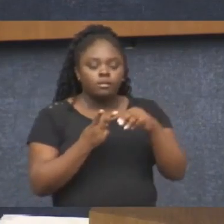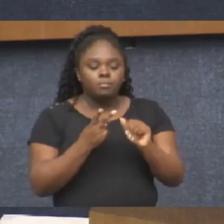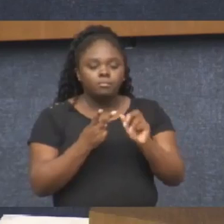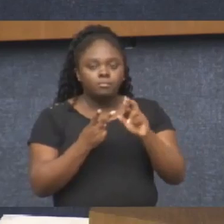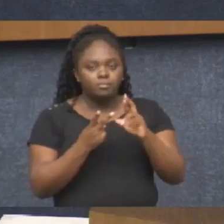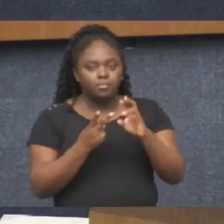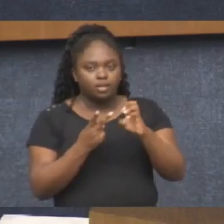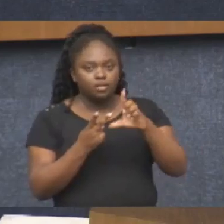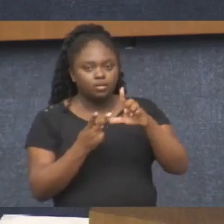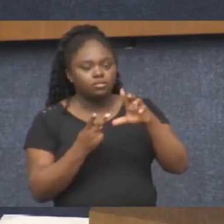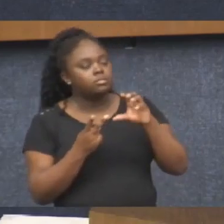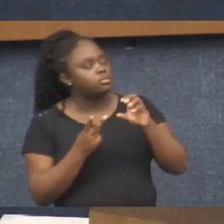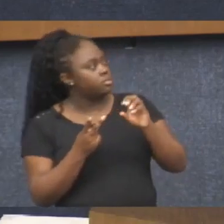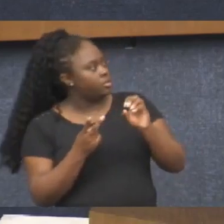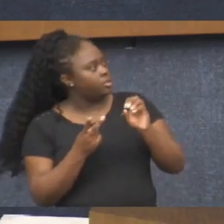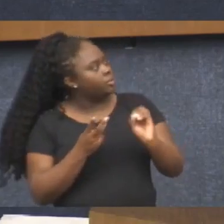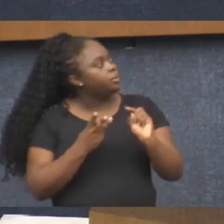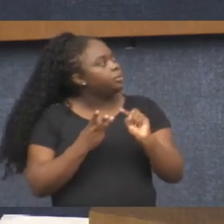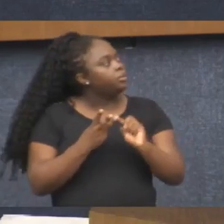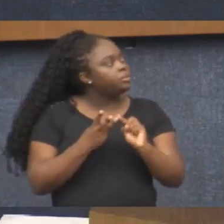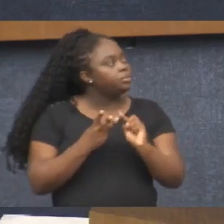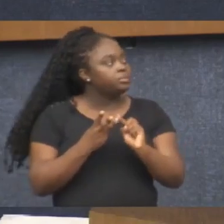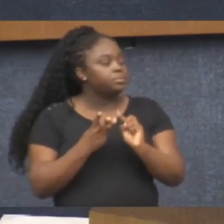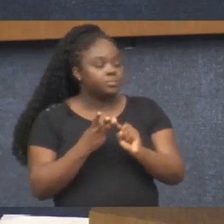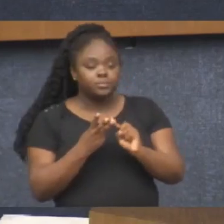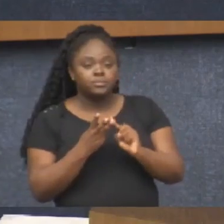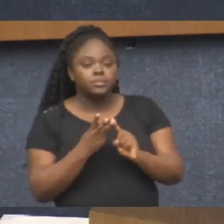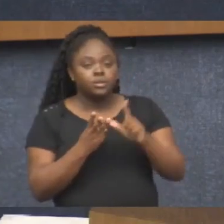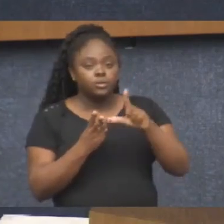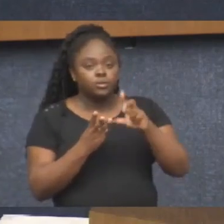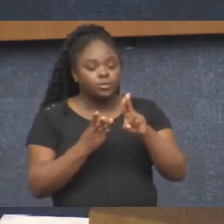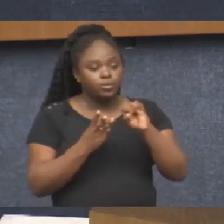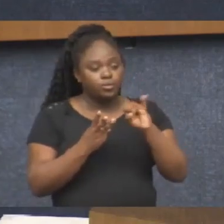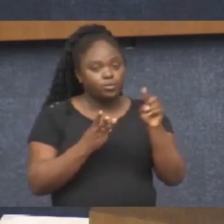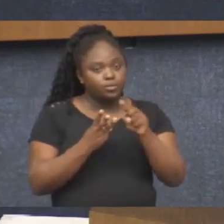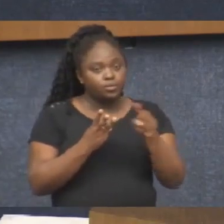Veneza Berenice, no programa de pós-graduação na Faculdade de Medicina do UFMG,